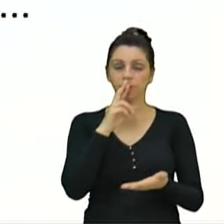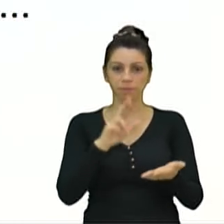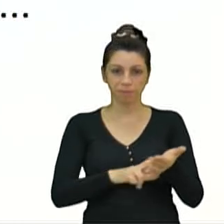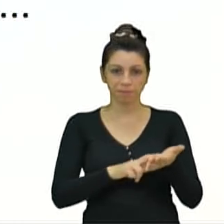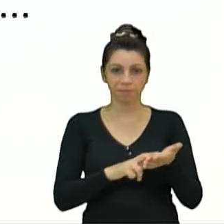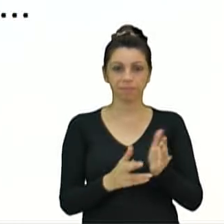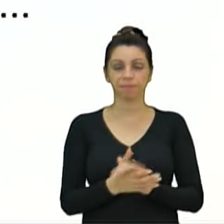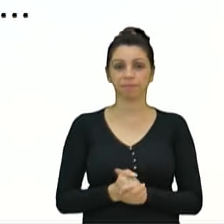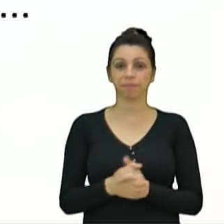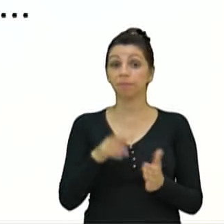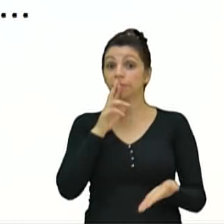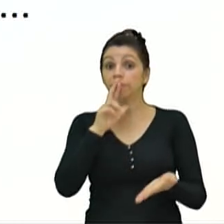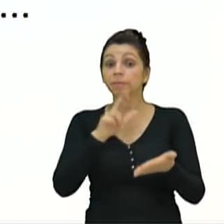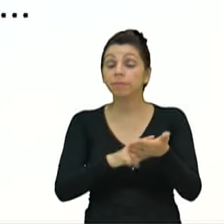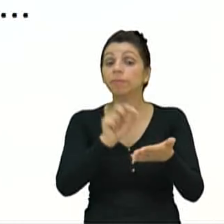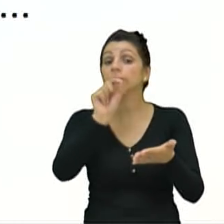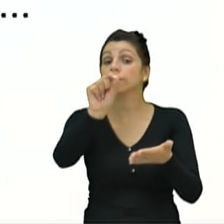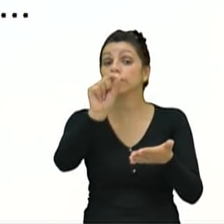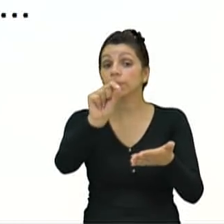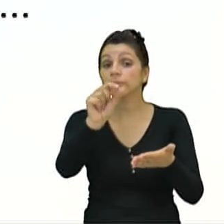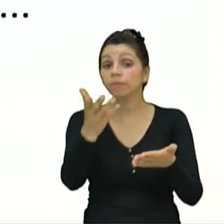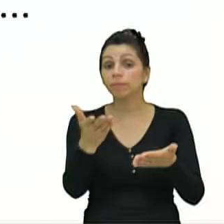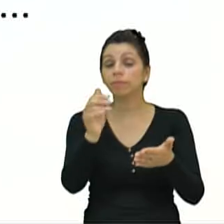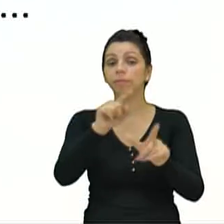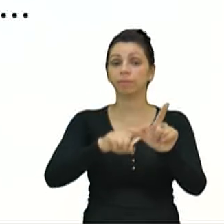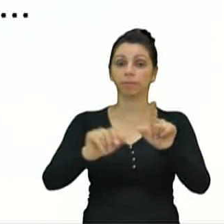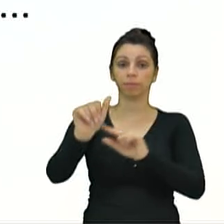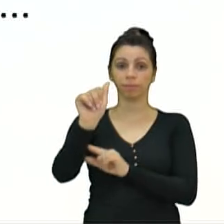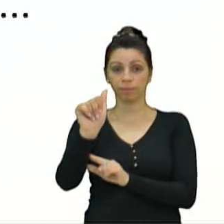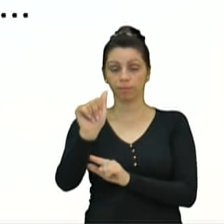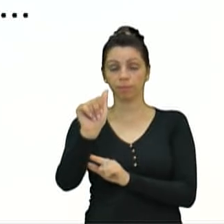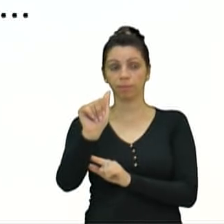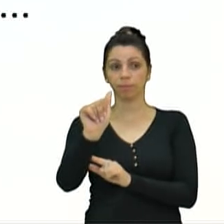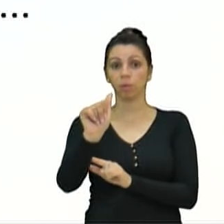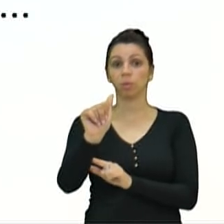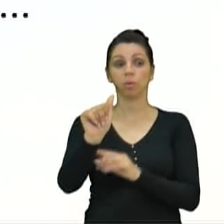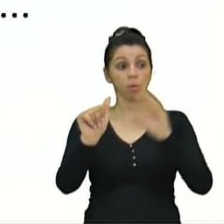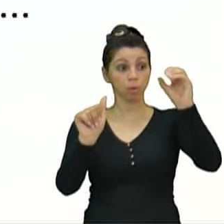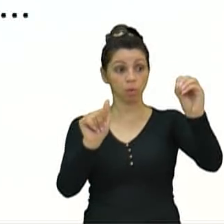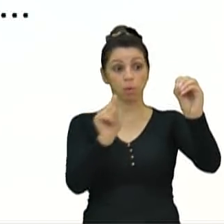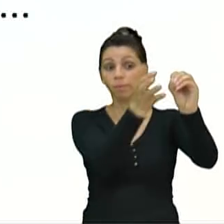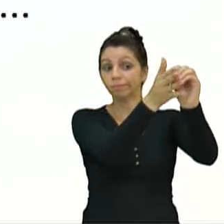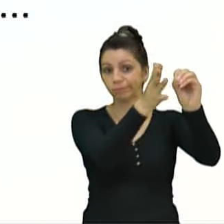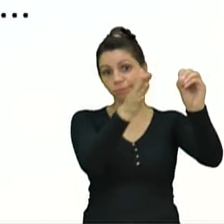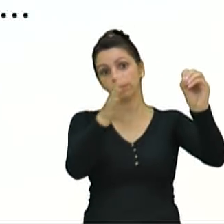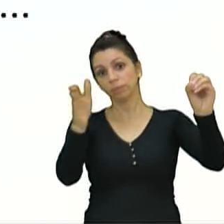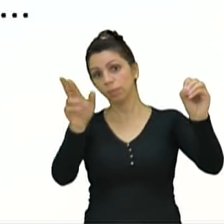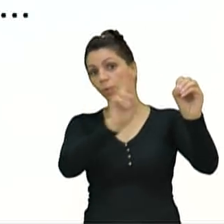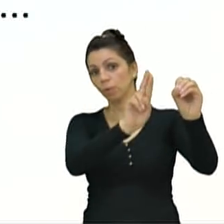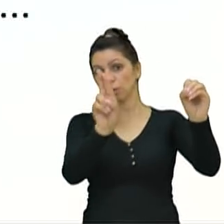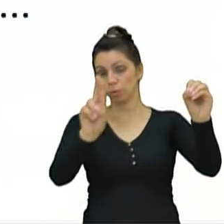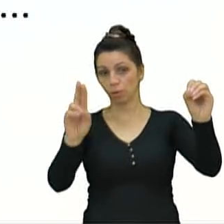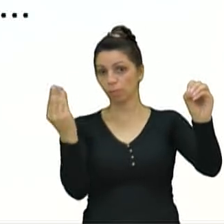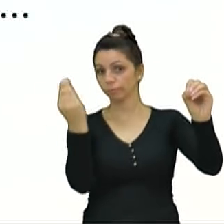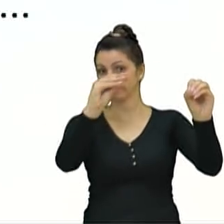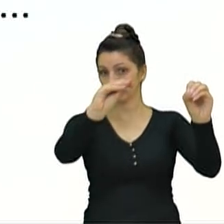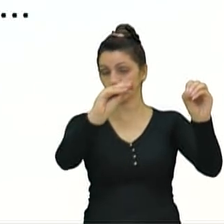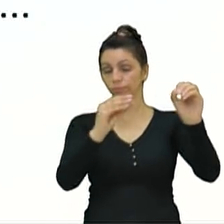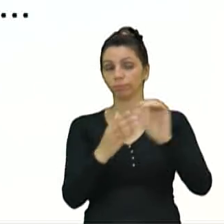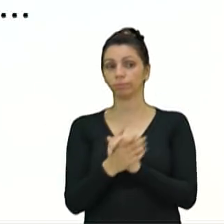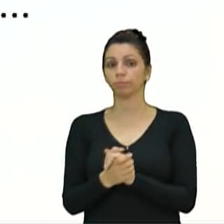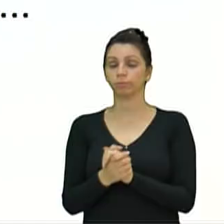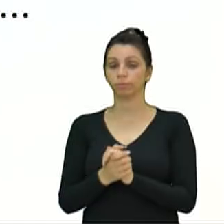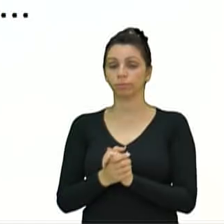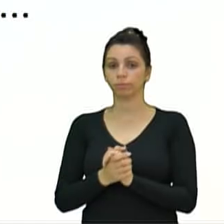questão. Responda na letra A, o nome da estrutura, você que vai me dizer, vai anotar aí,